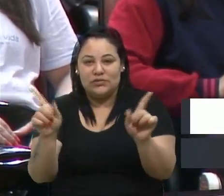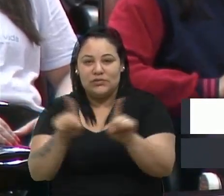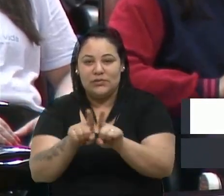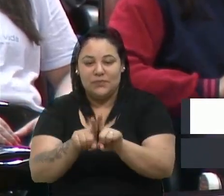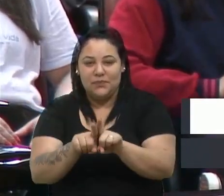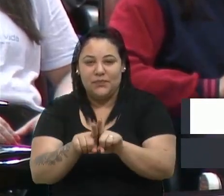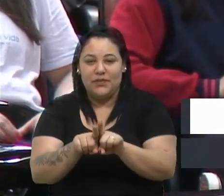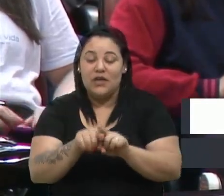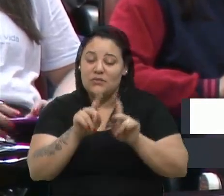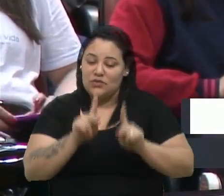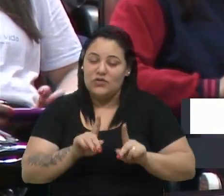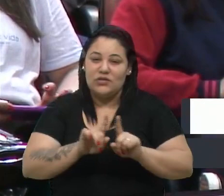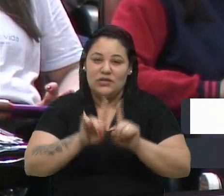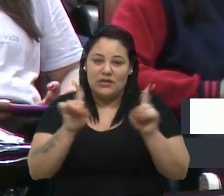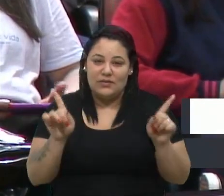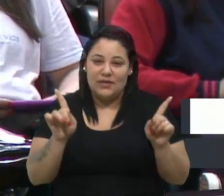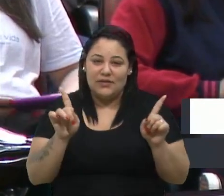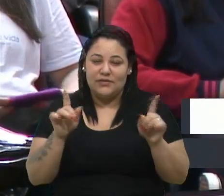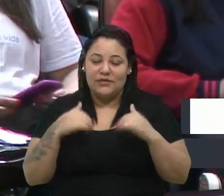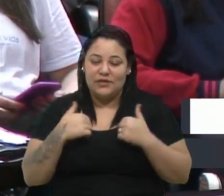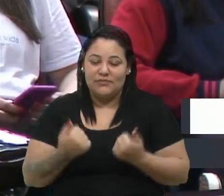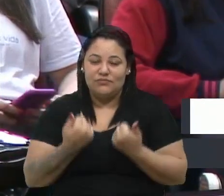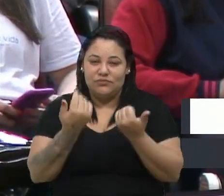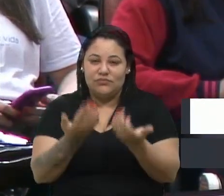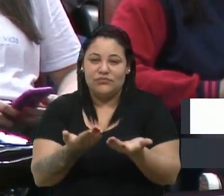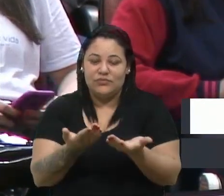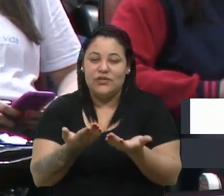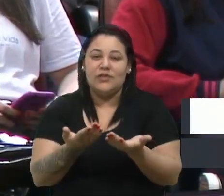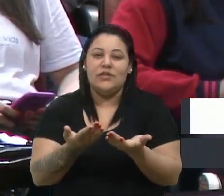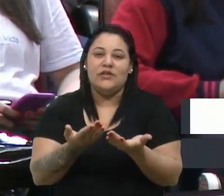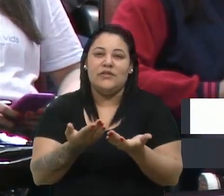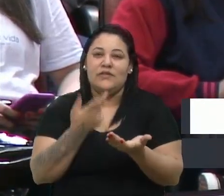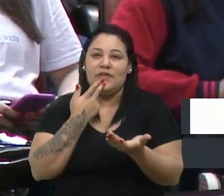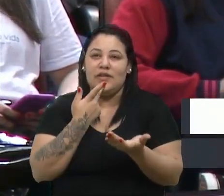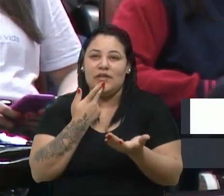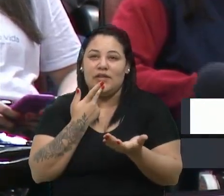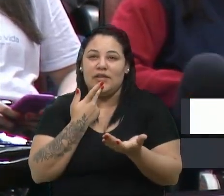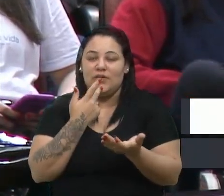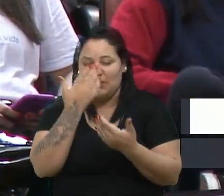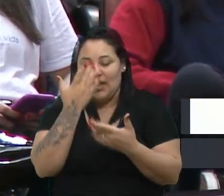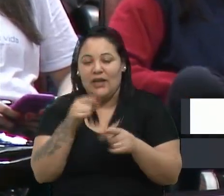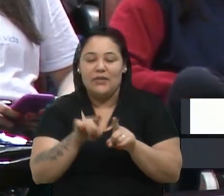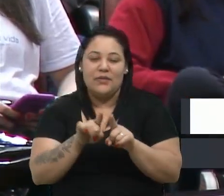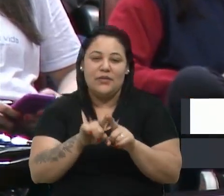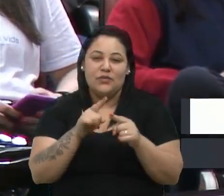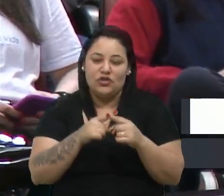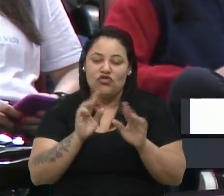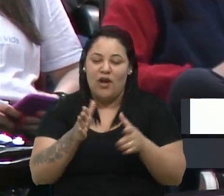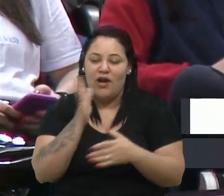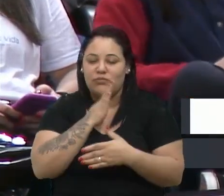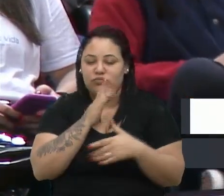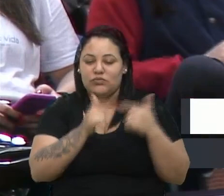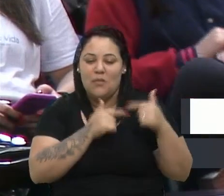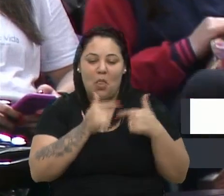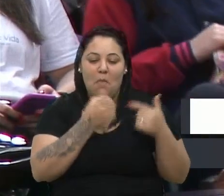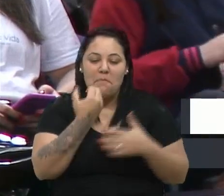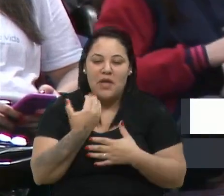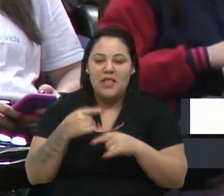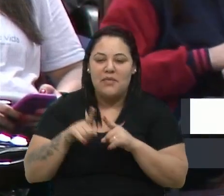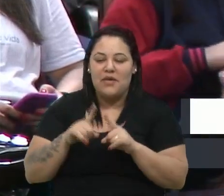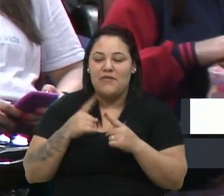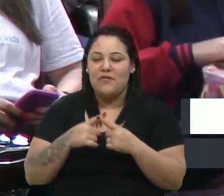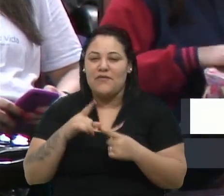também já estão atrás, já estão adiantados, né, em seus trabalhos, porque vai gerar